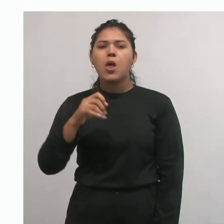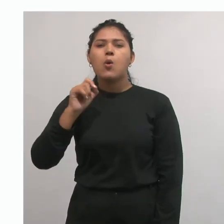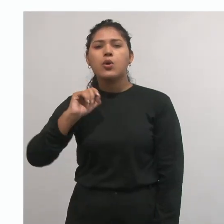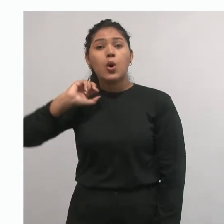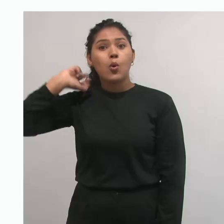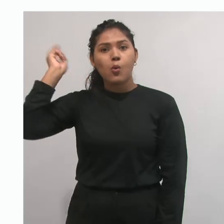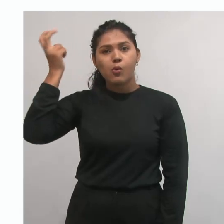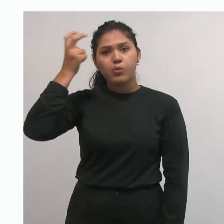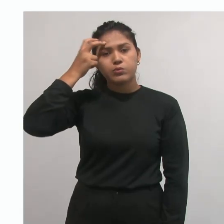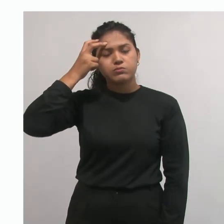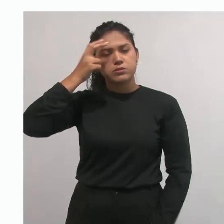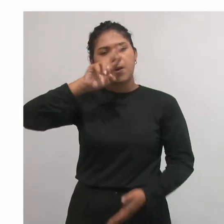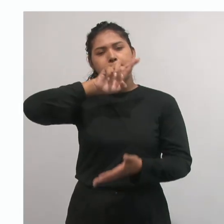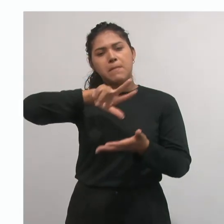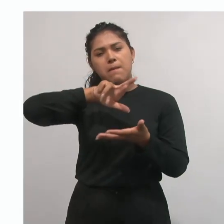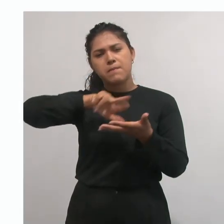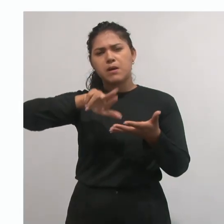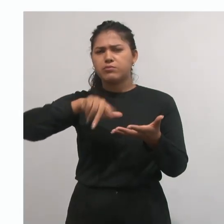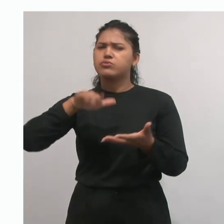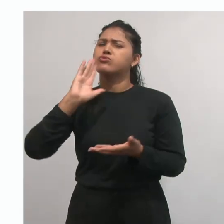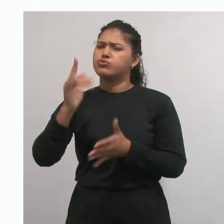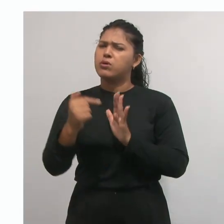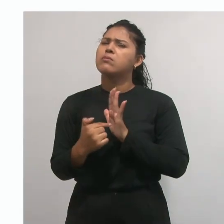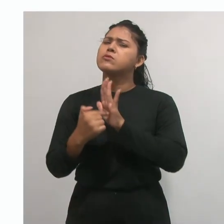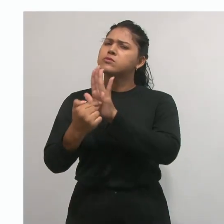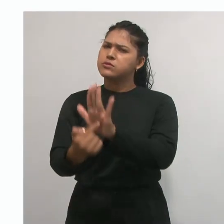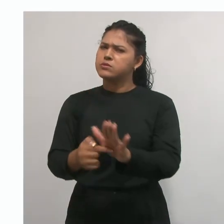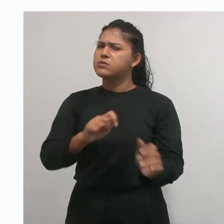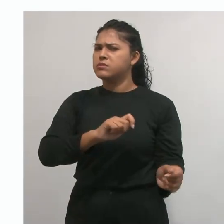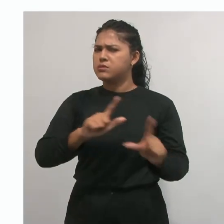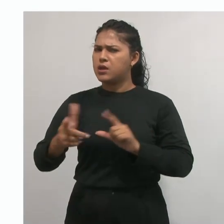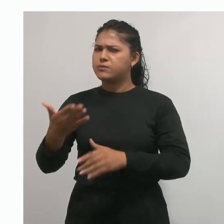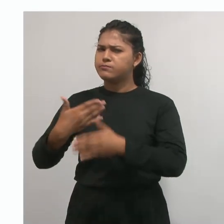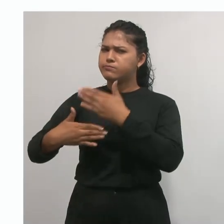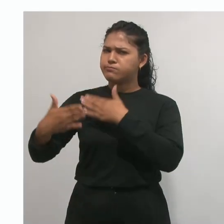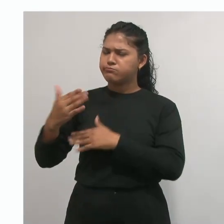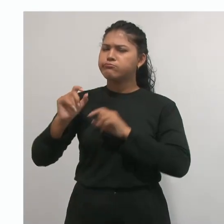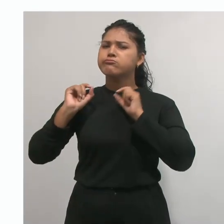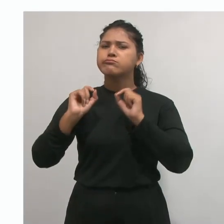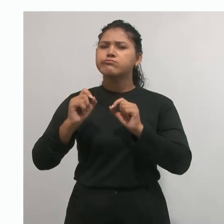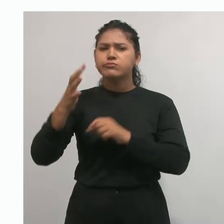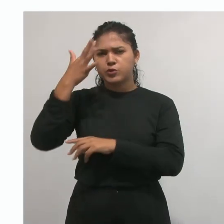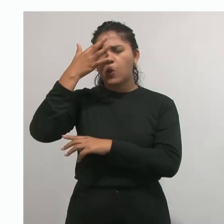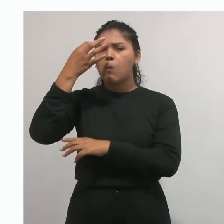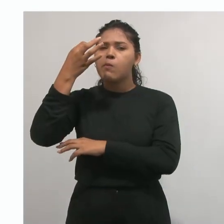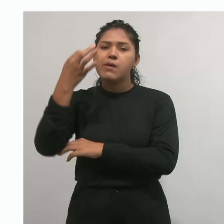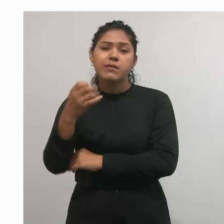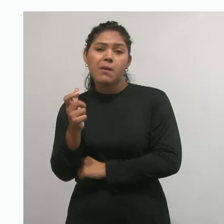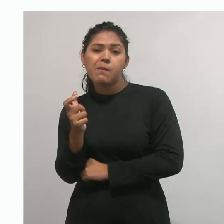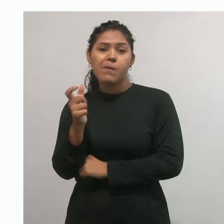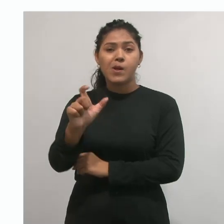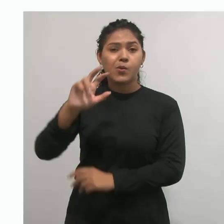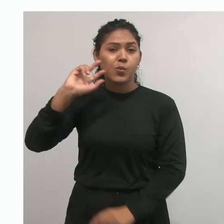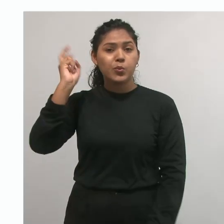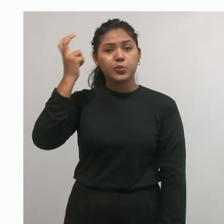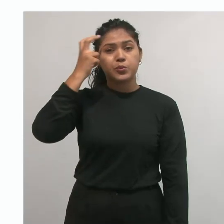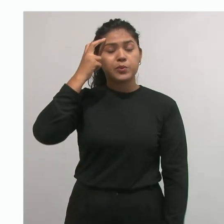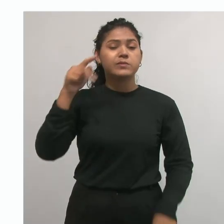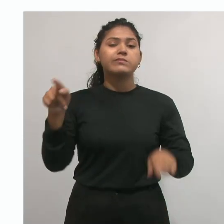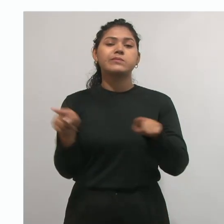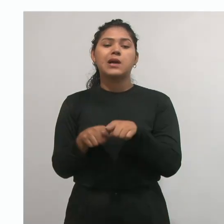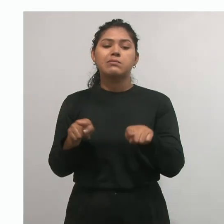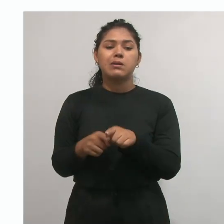em interculturalidade, né, que é um conceito que nós já colocamos lá no slide anterior, que a gente tem que discutir,